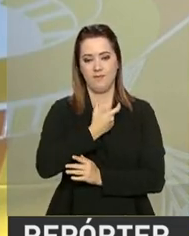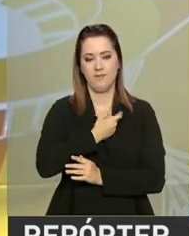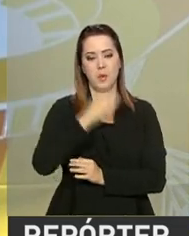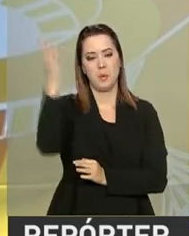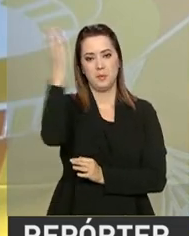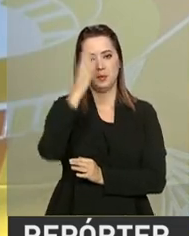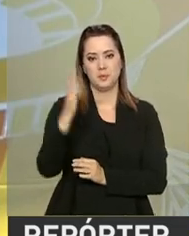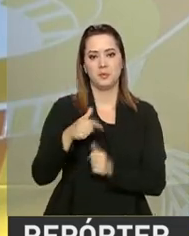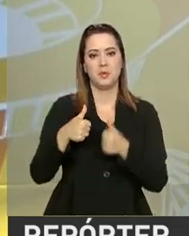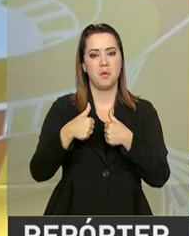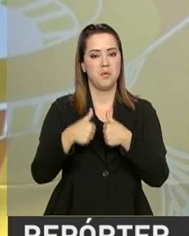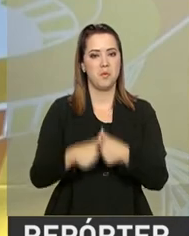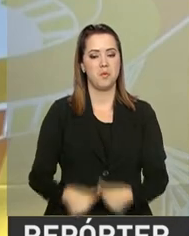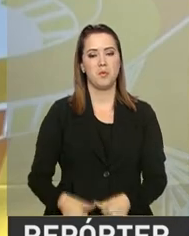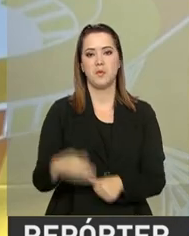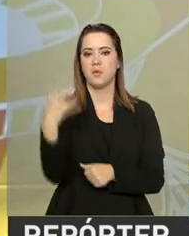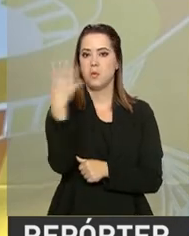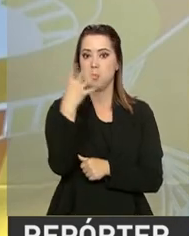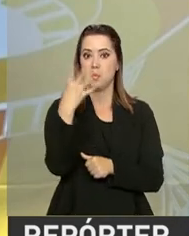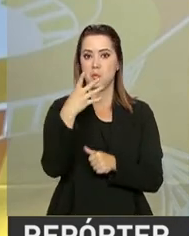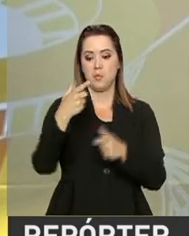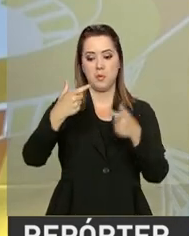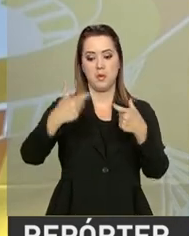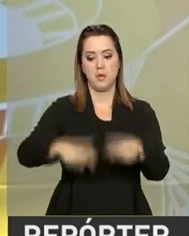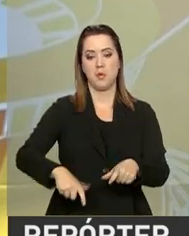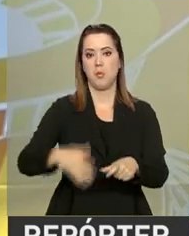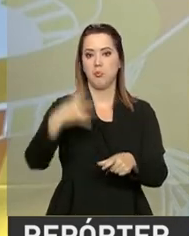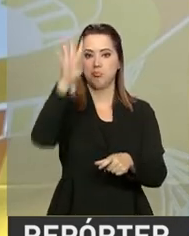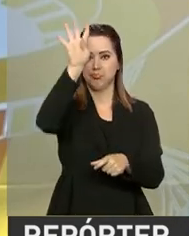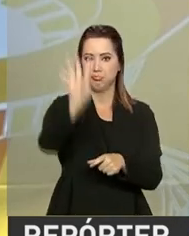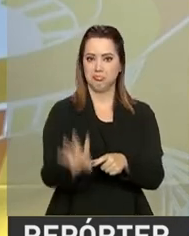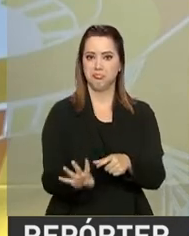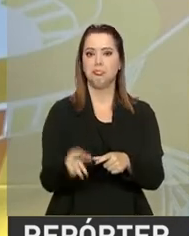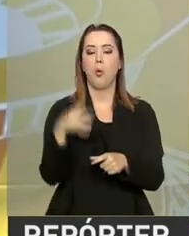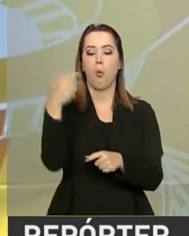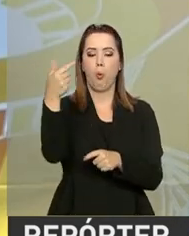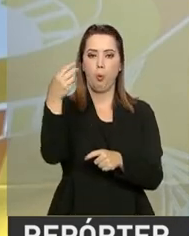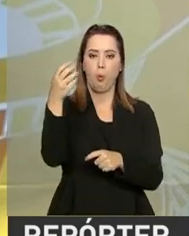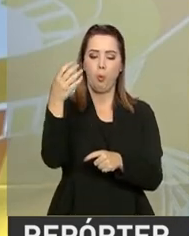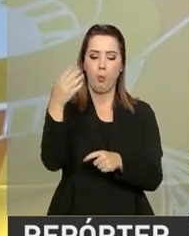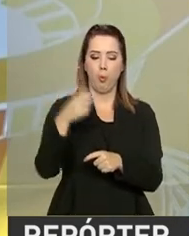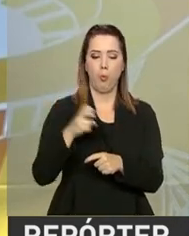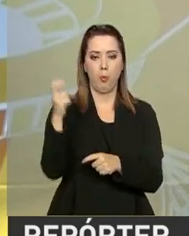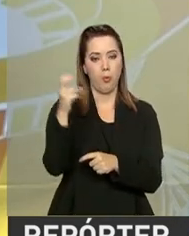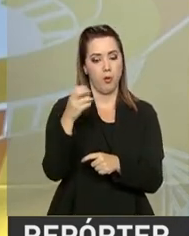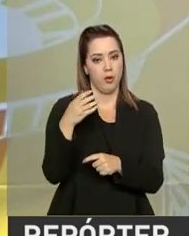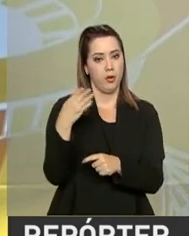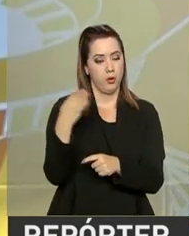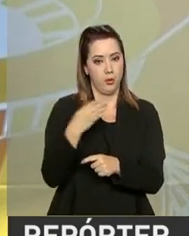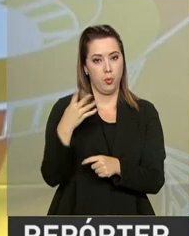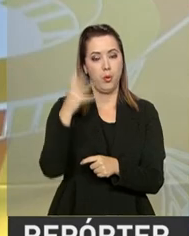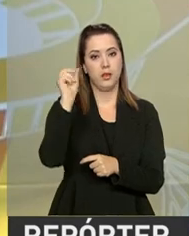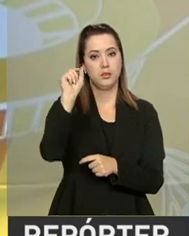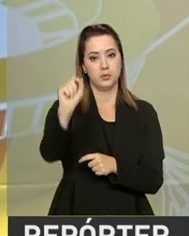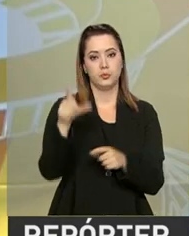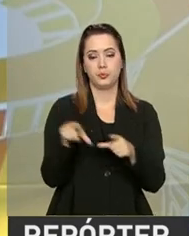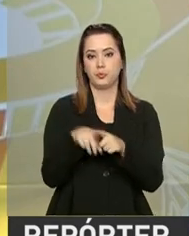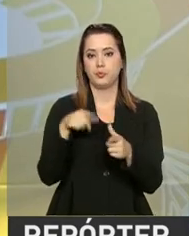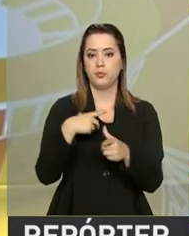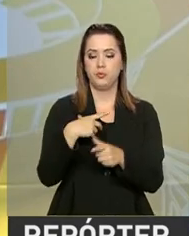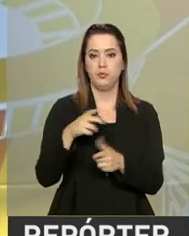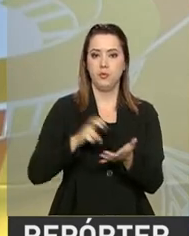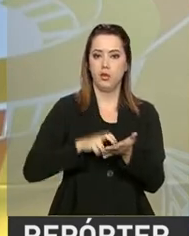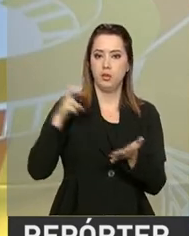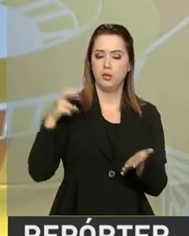o Brasil está na quarta posição. Hoje foram 4 medalhas. Pela manhã, Daniel Martins conquistou o ouro na prova